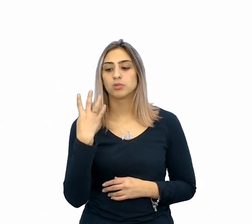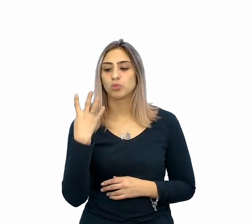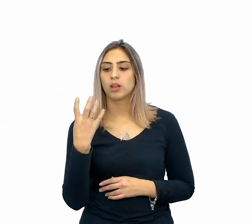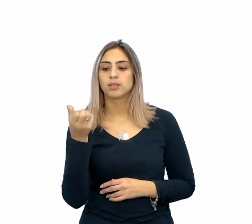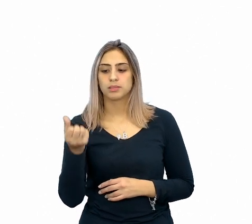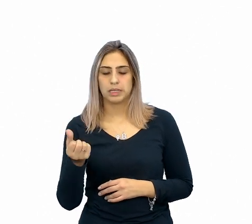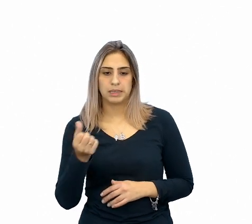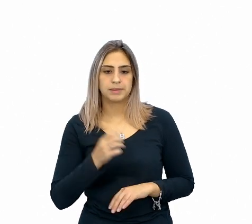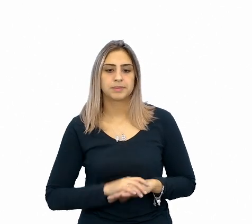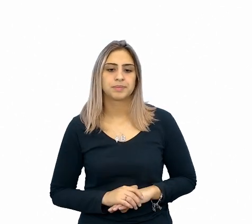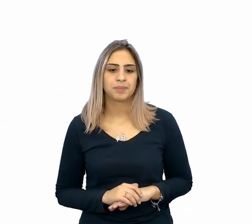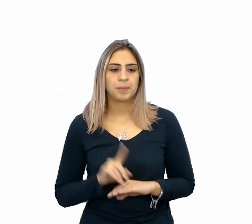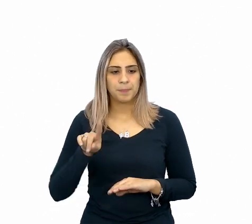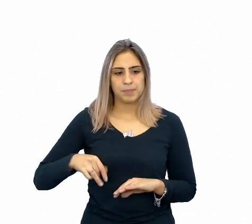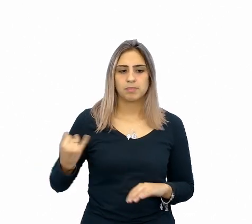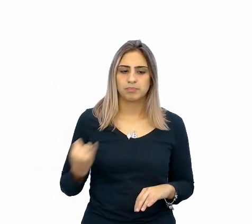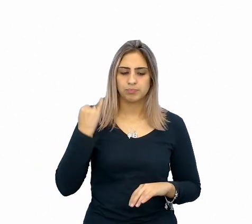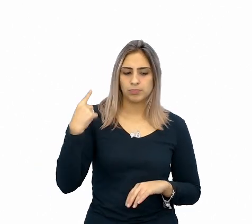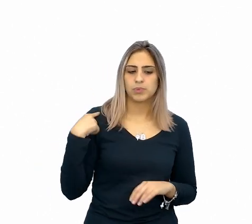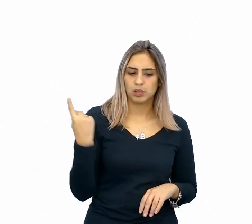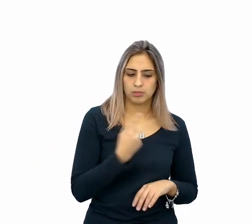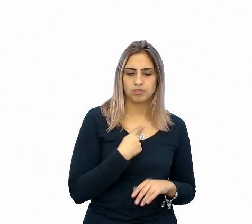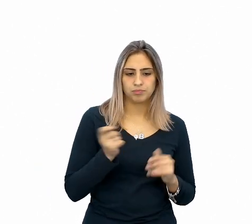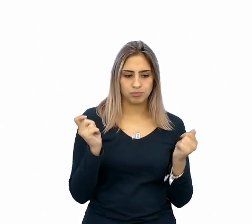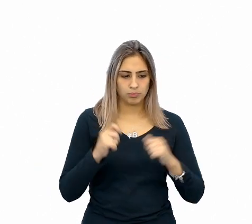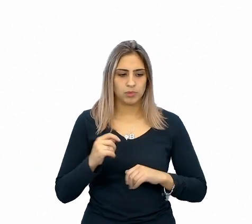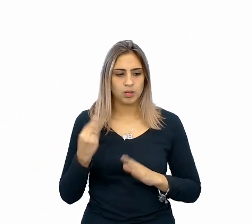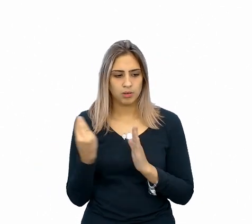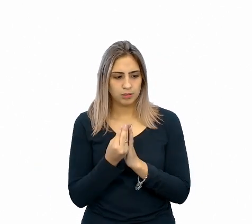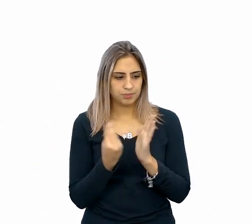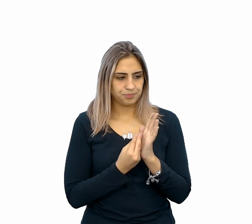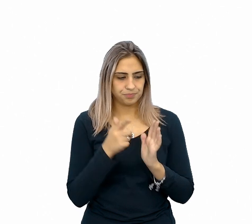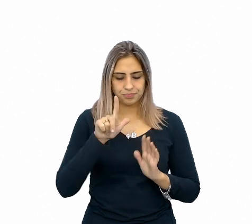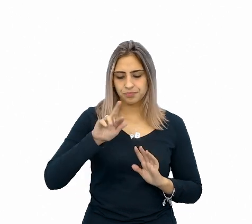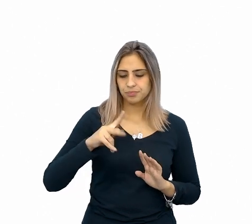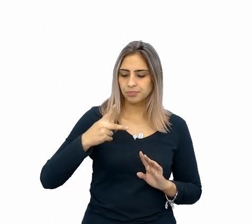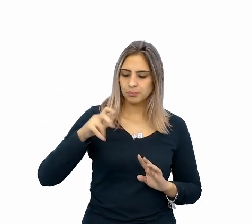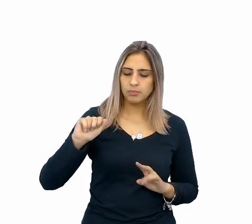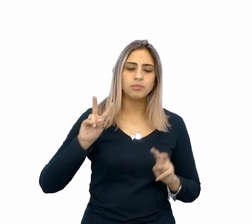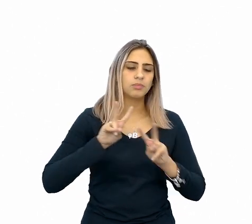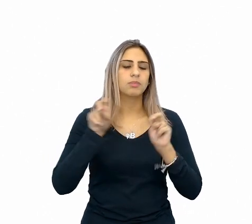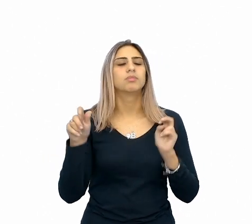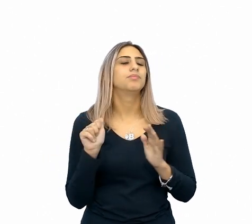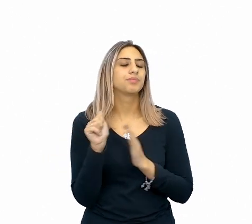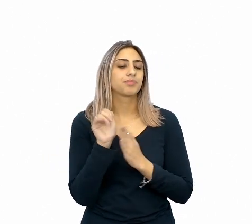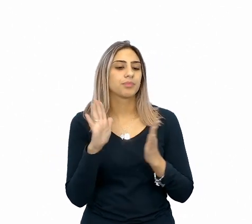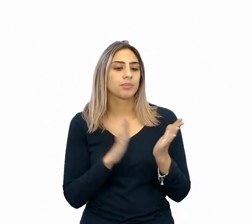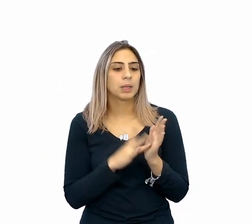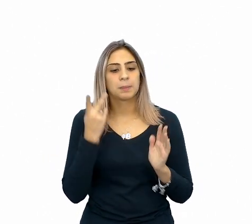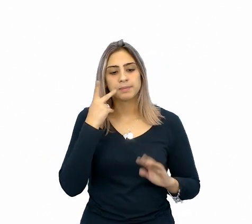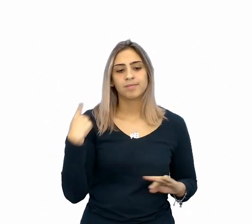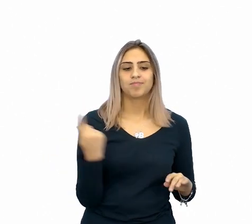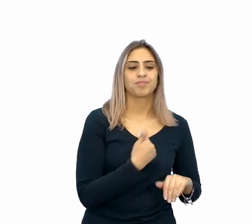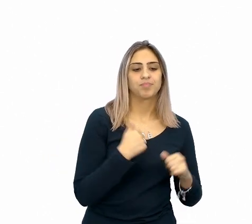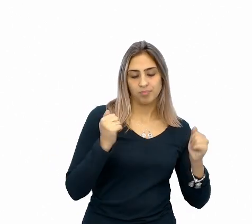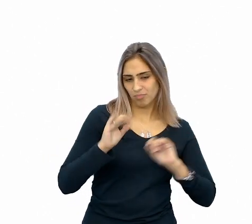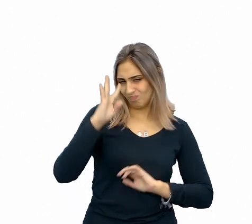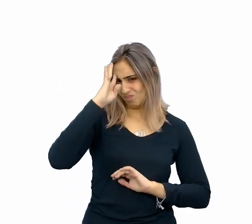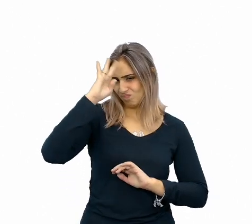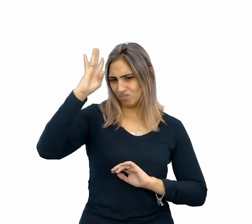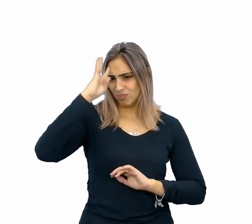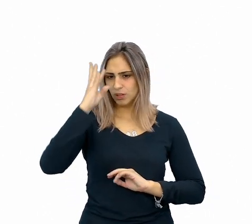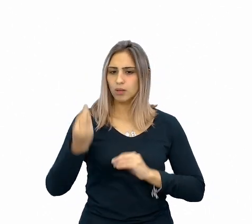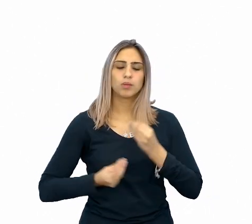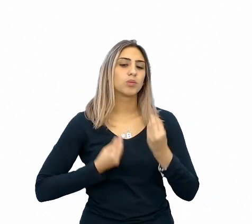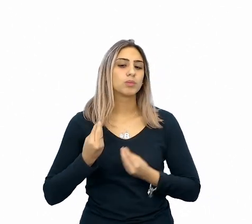É importante que nós possamos colocar uma lupa sobre essas atividades, para que nós possamos refletir aí